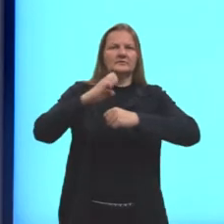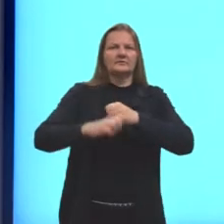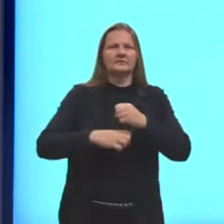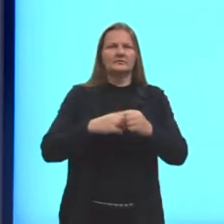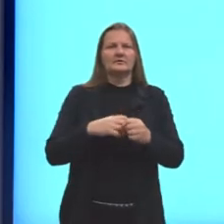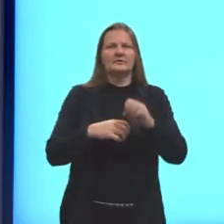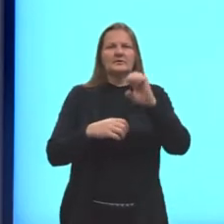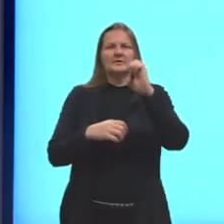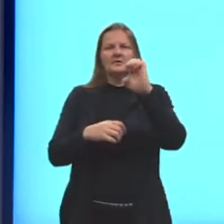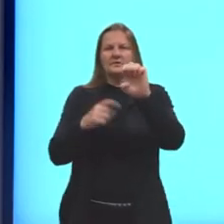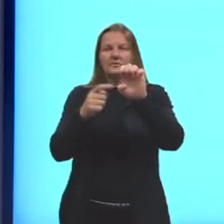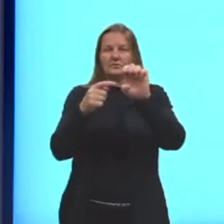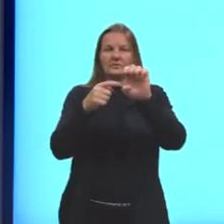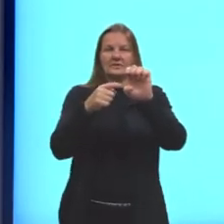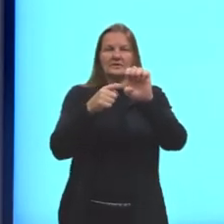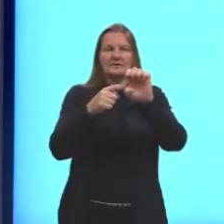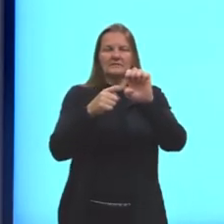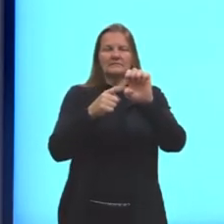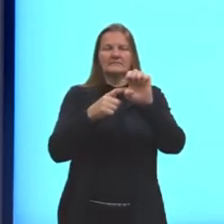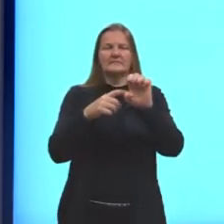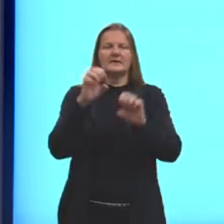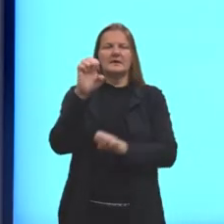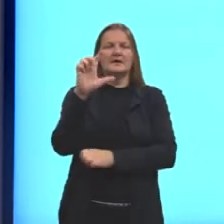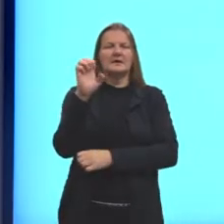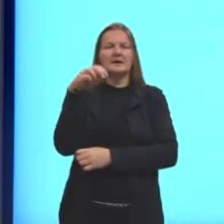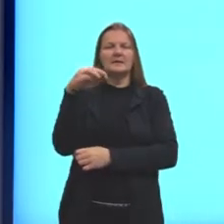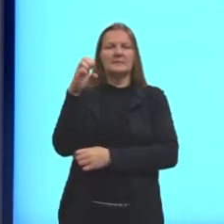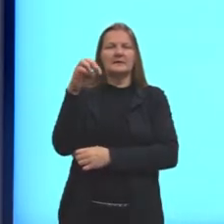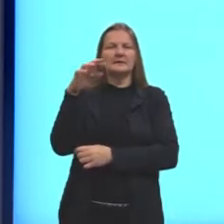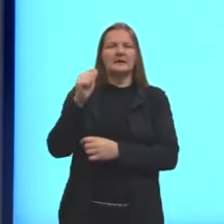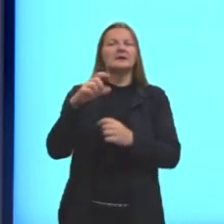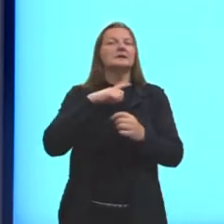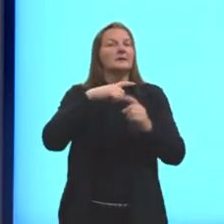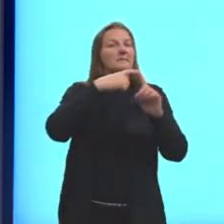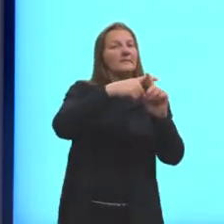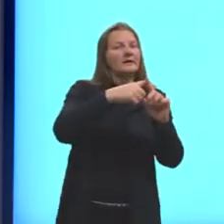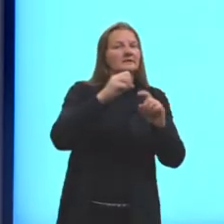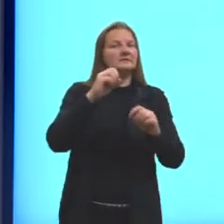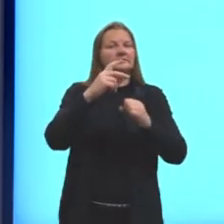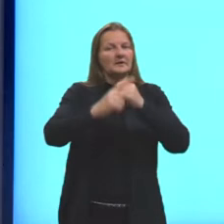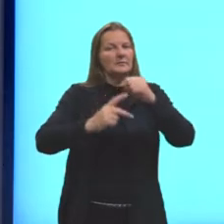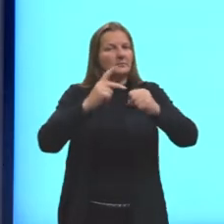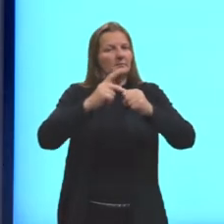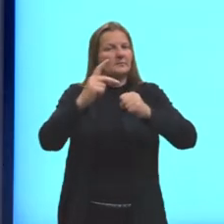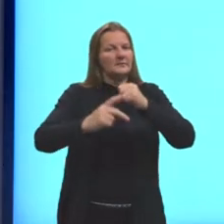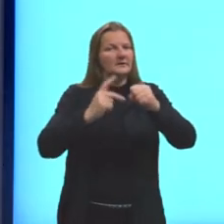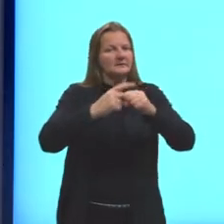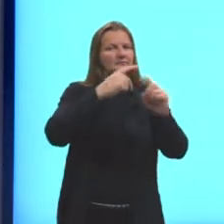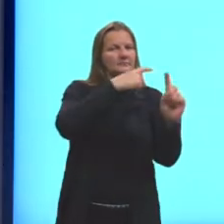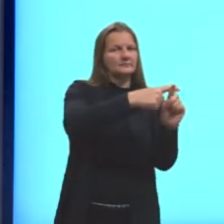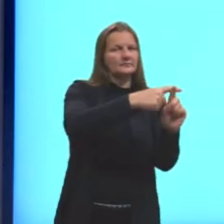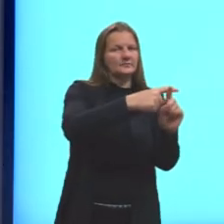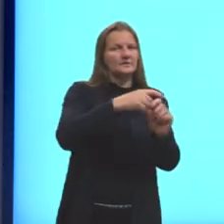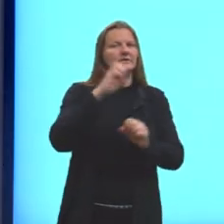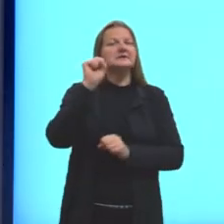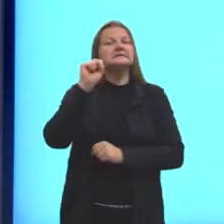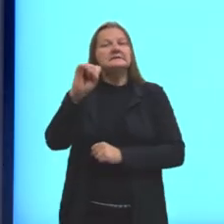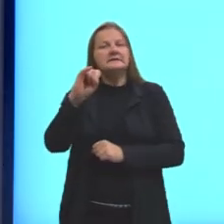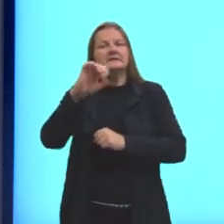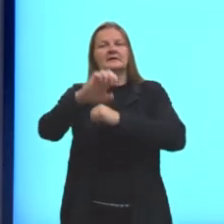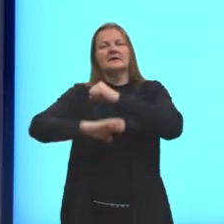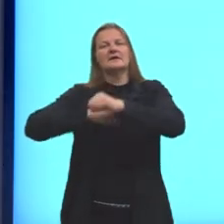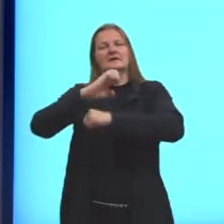elementar e é importante frisar né que aqui a gente tem um mais ou menos se for próton a gente usa mais se for